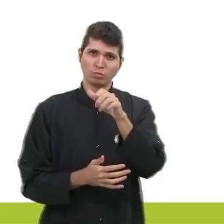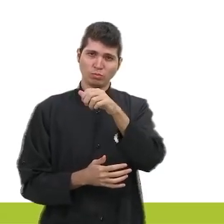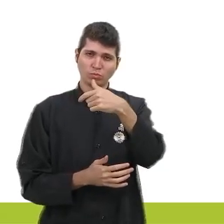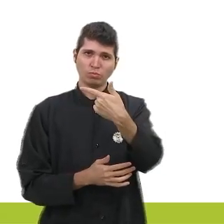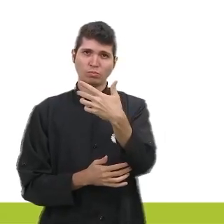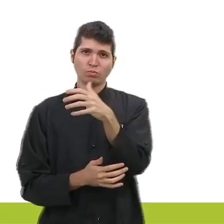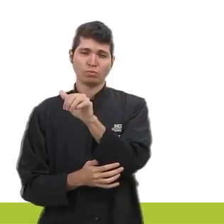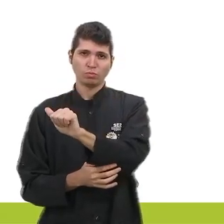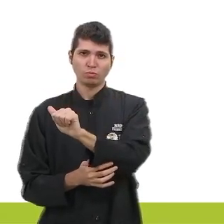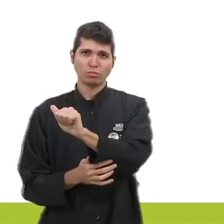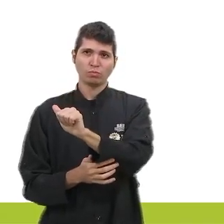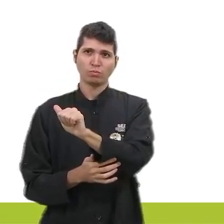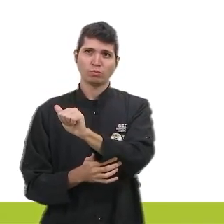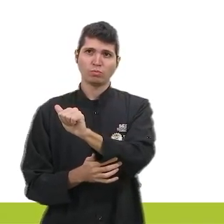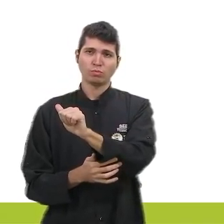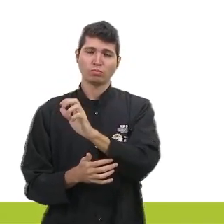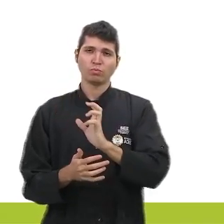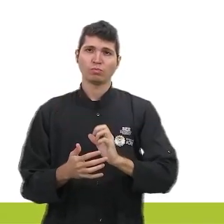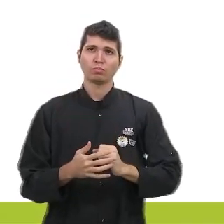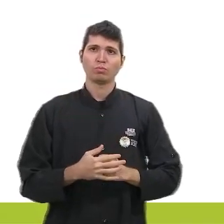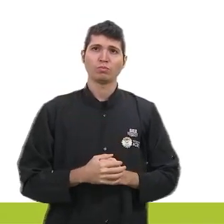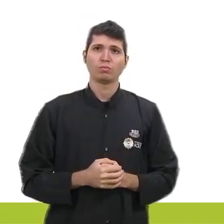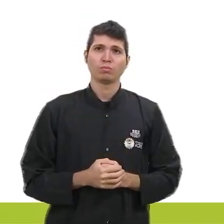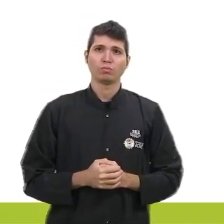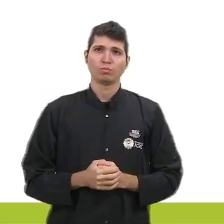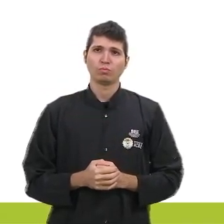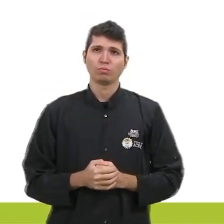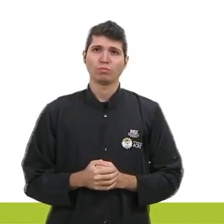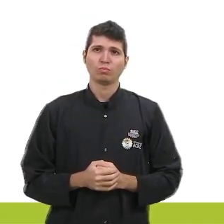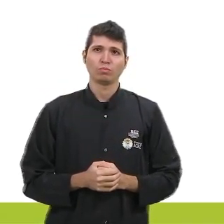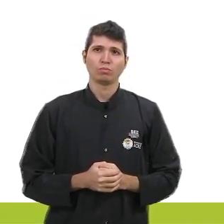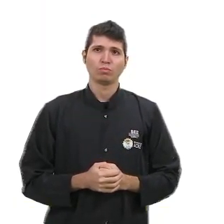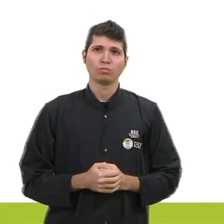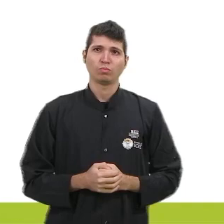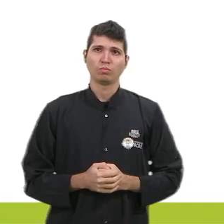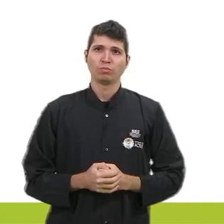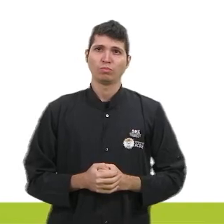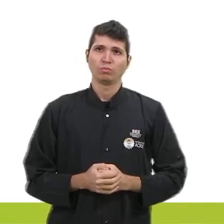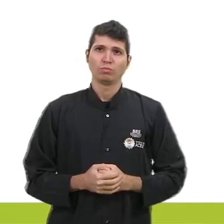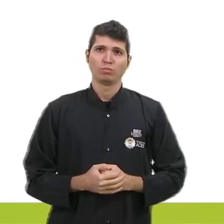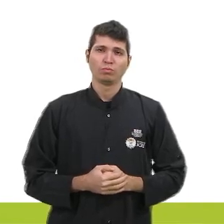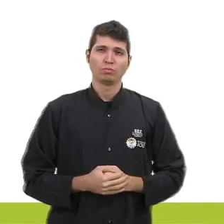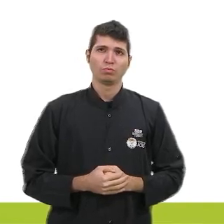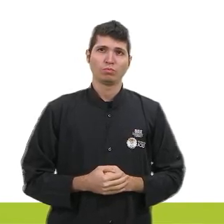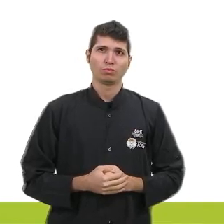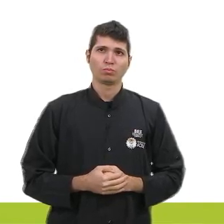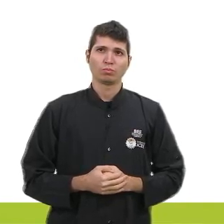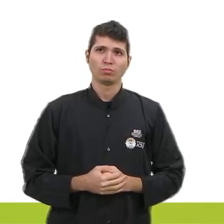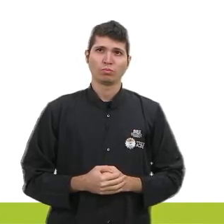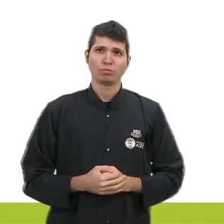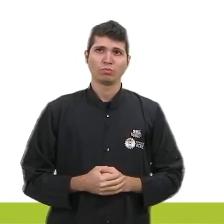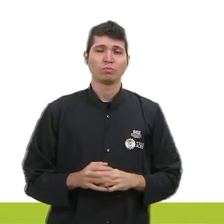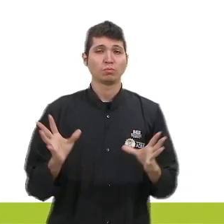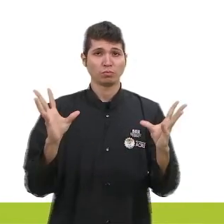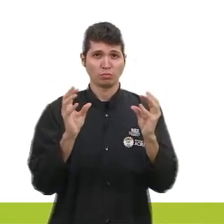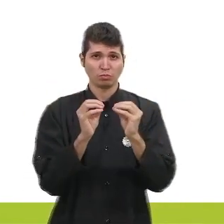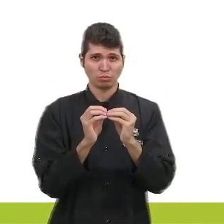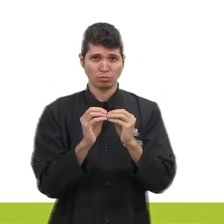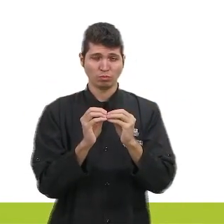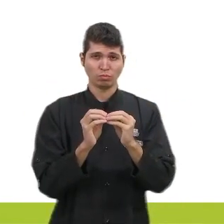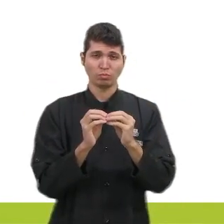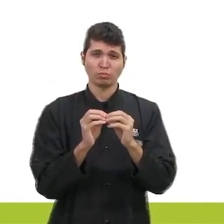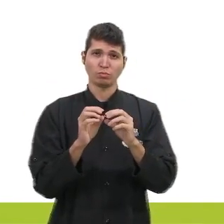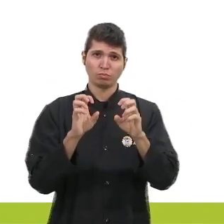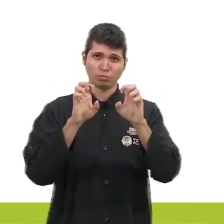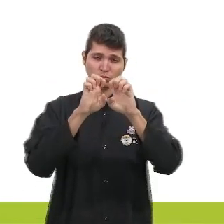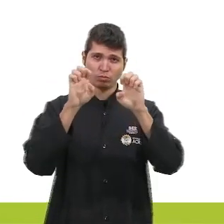cálculo posteriormente. Vamos lá. Vamos à próxima. Um resumo, continuando o resumo, né? A equação de